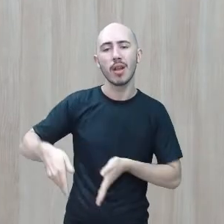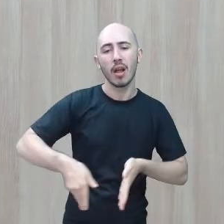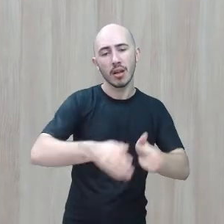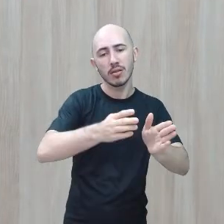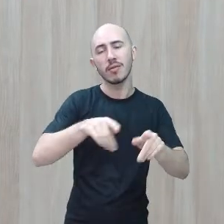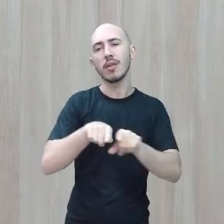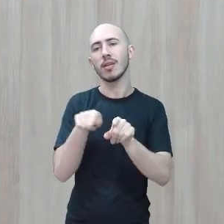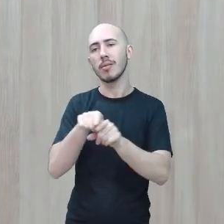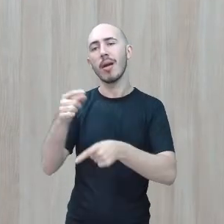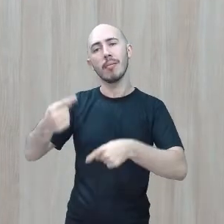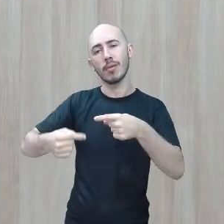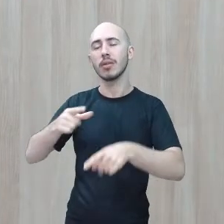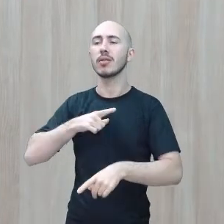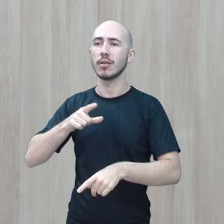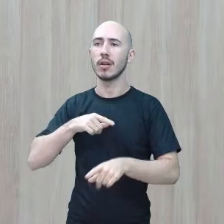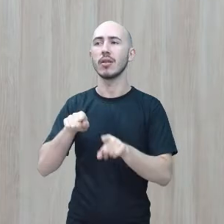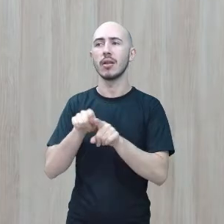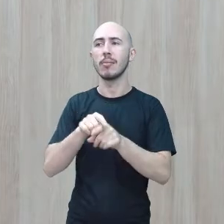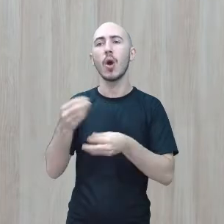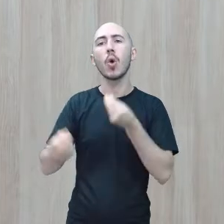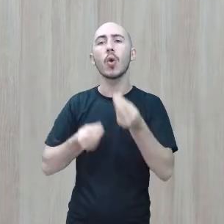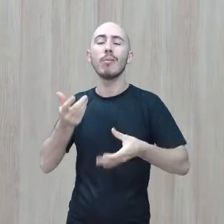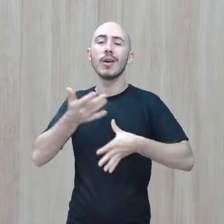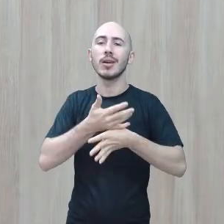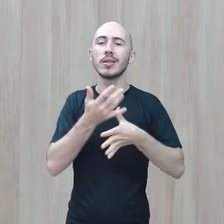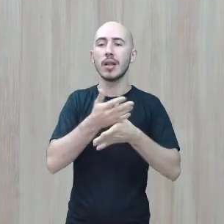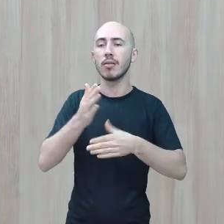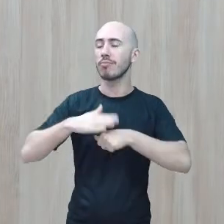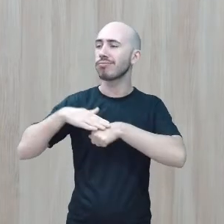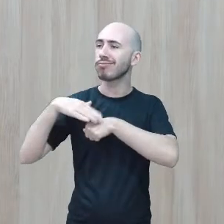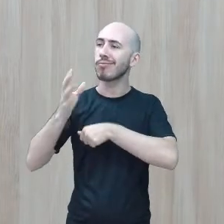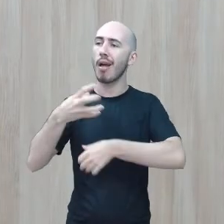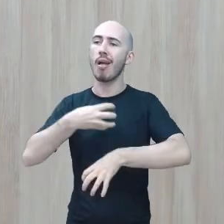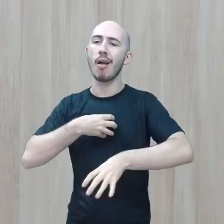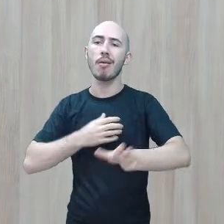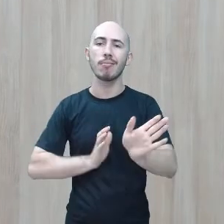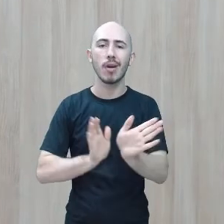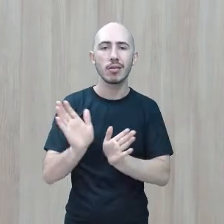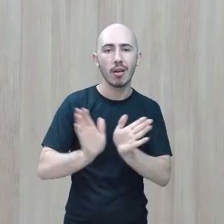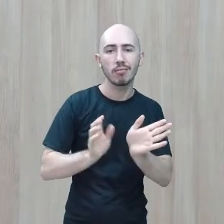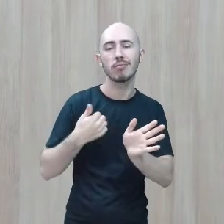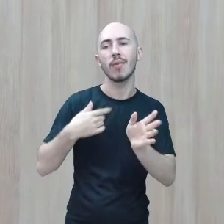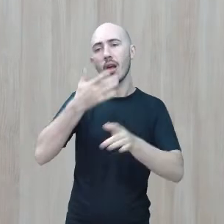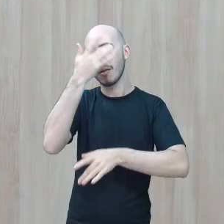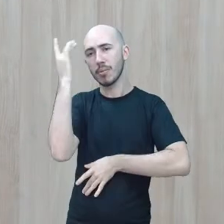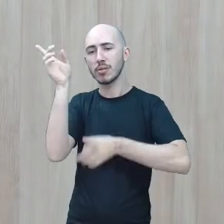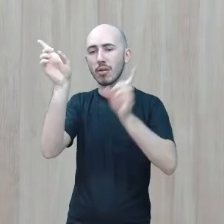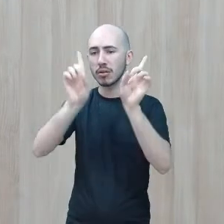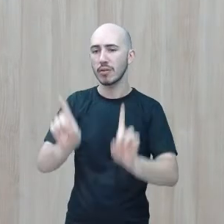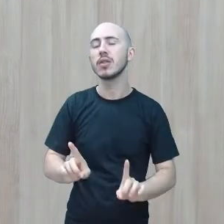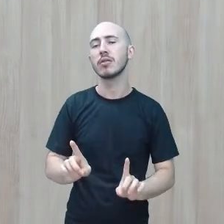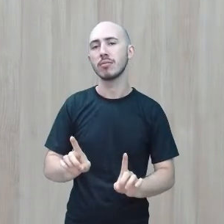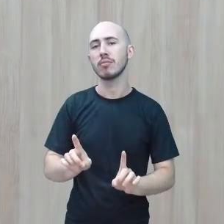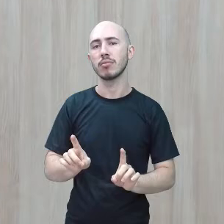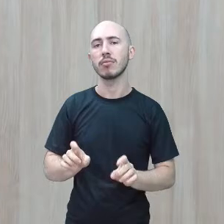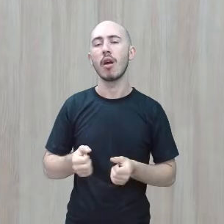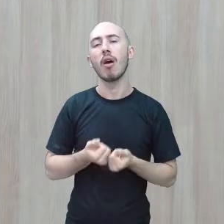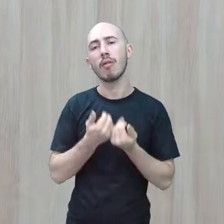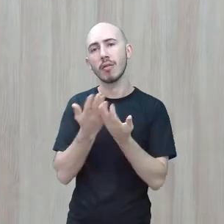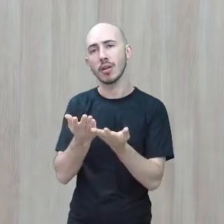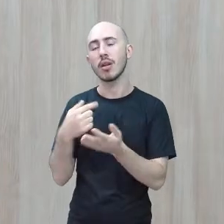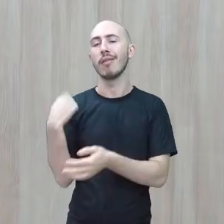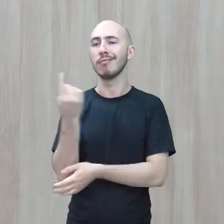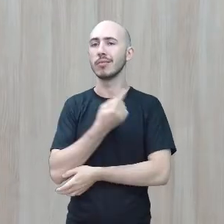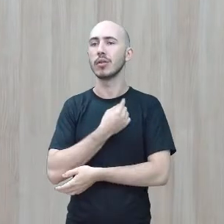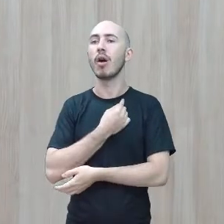público, né, a cidade sendo mais acessível, né, para as pessoas com deficiências e tudo, porque a gente